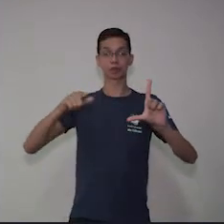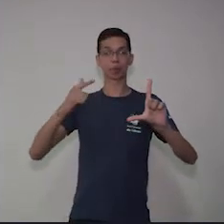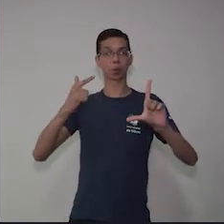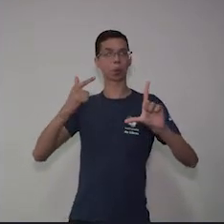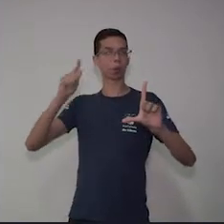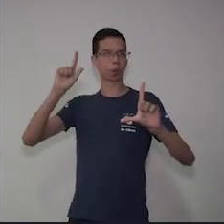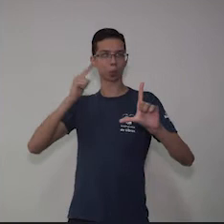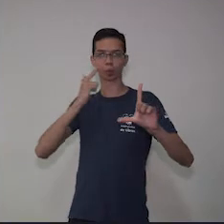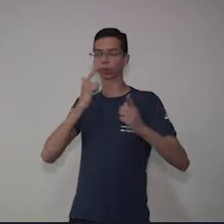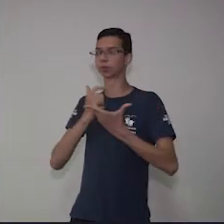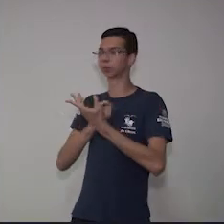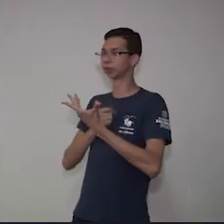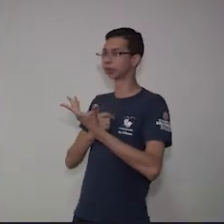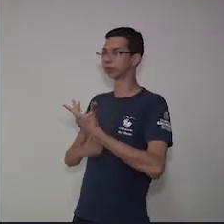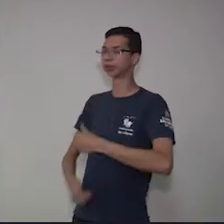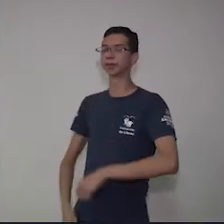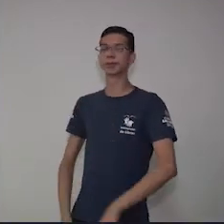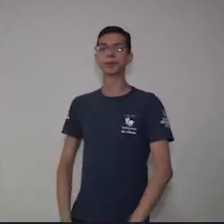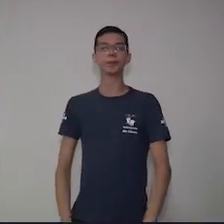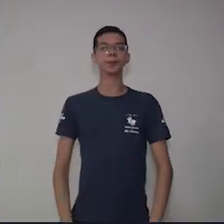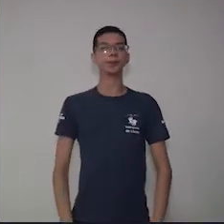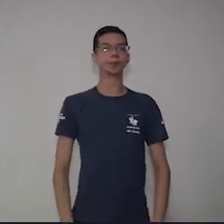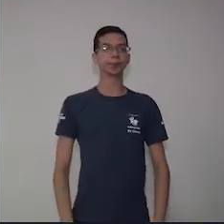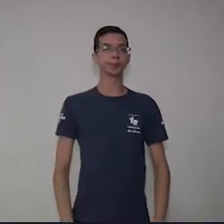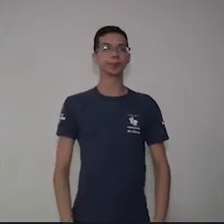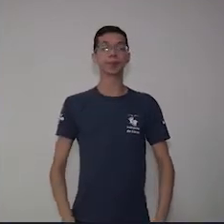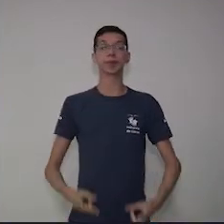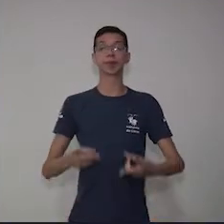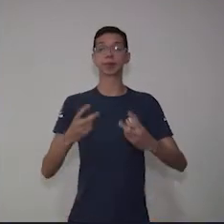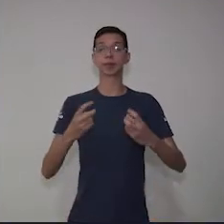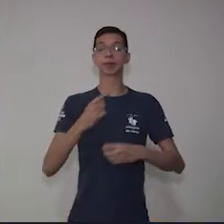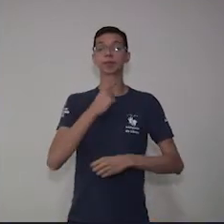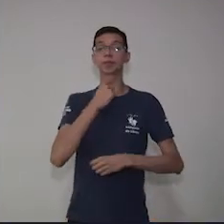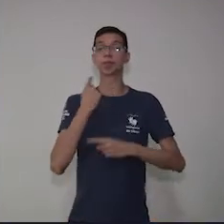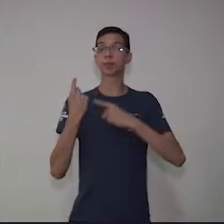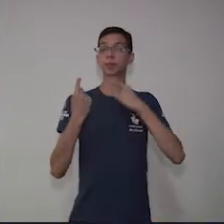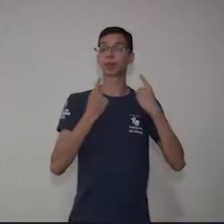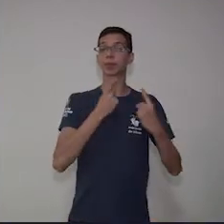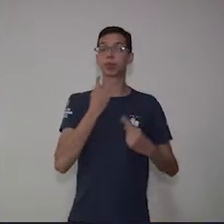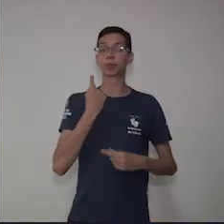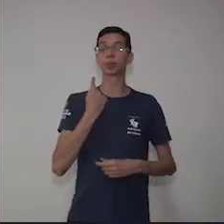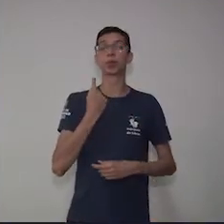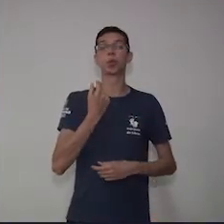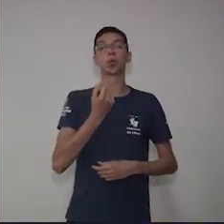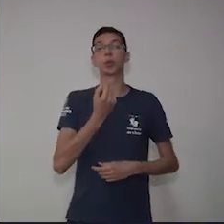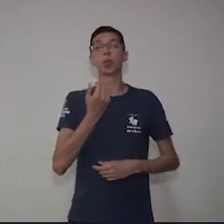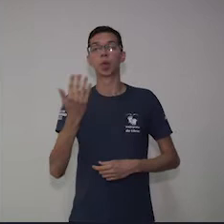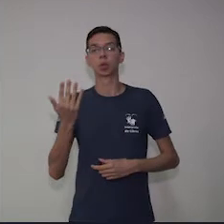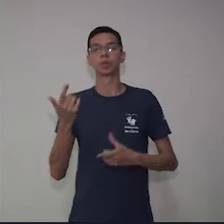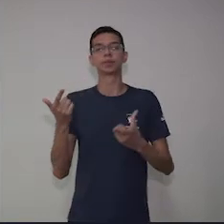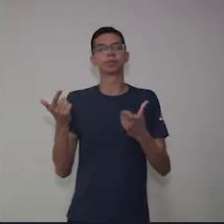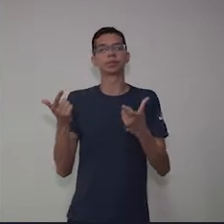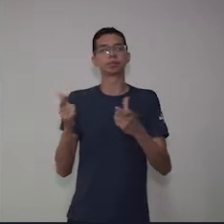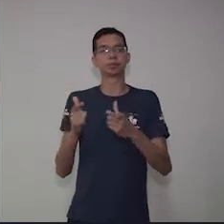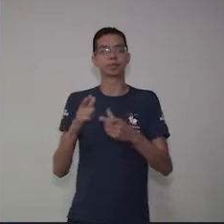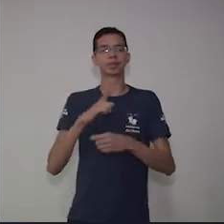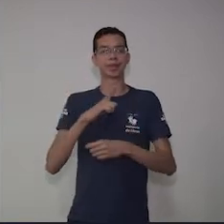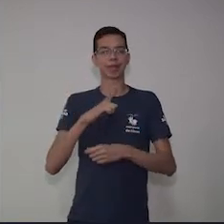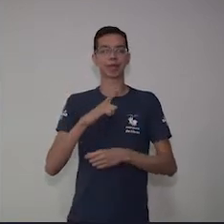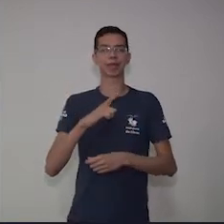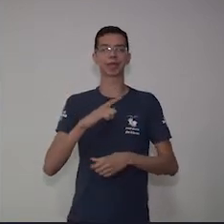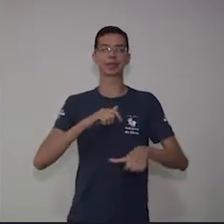mostra que houve uma queda acentuada do número de óbitos a partir de setembro de 2020, com um novo